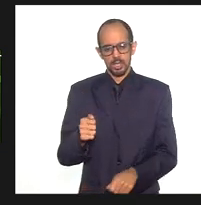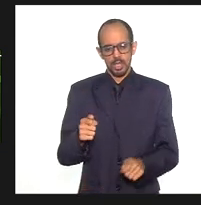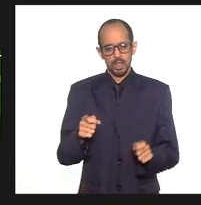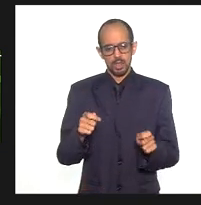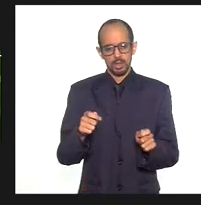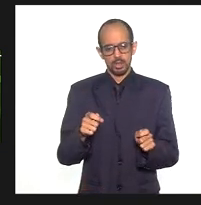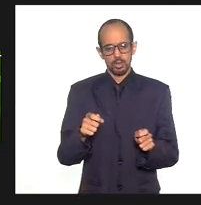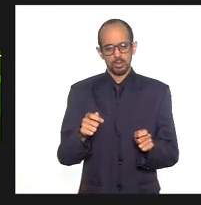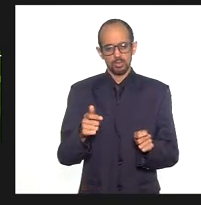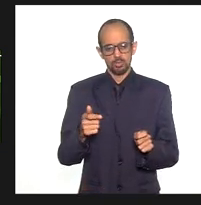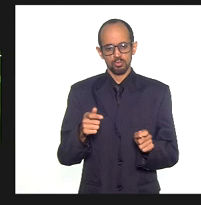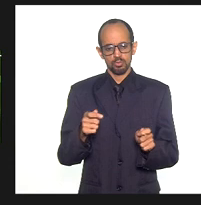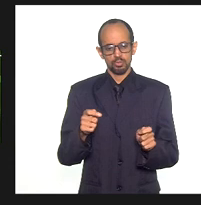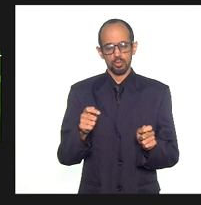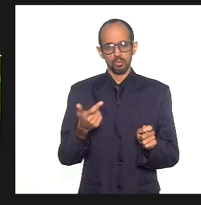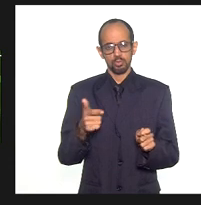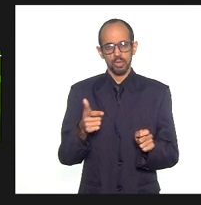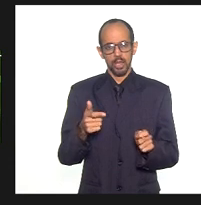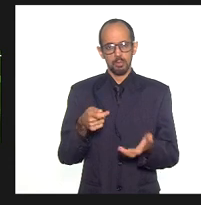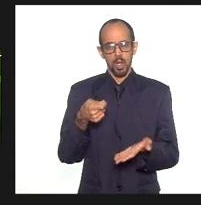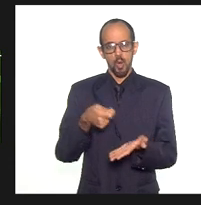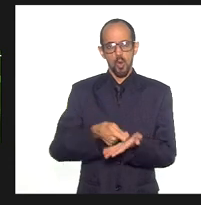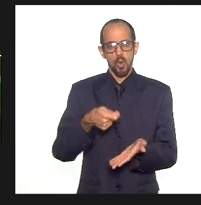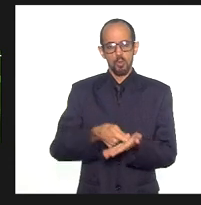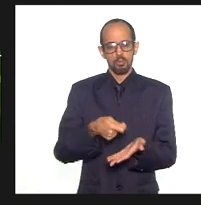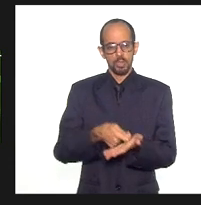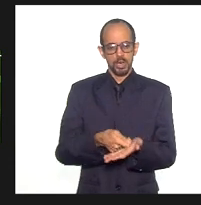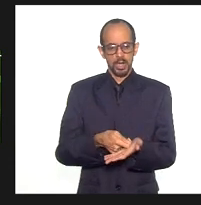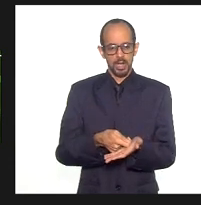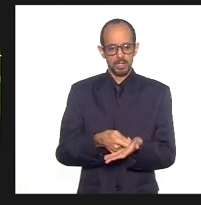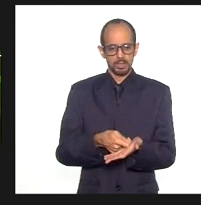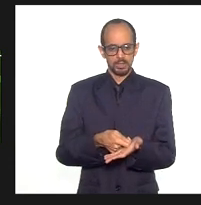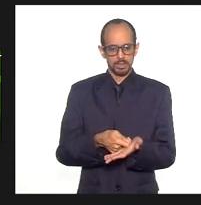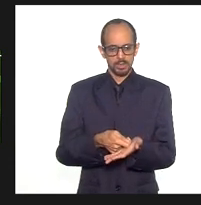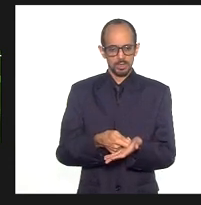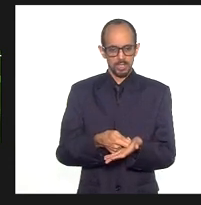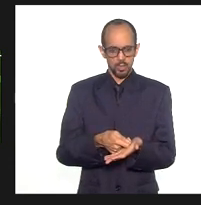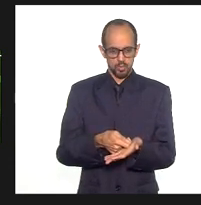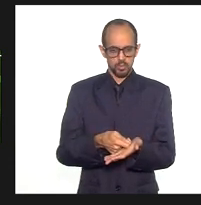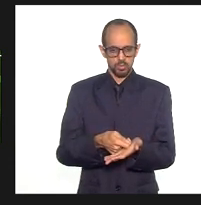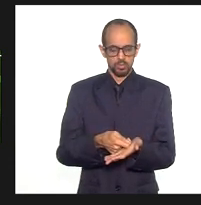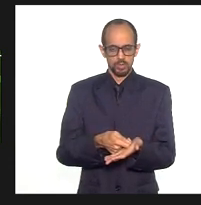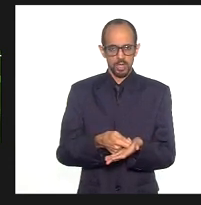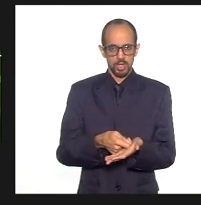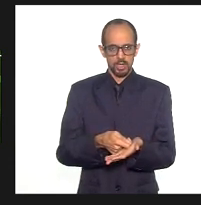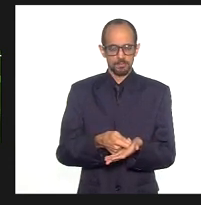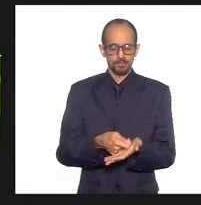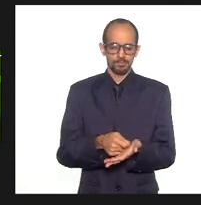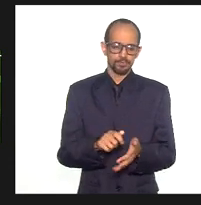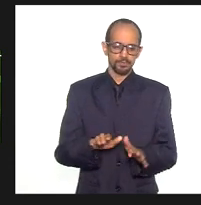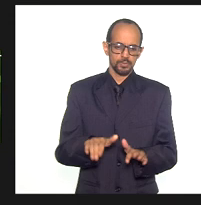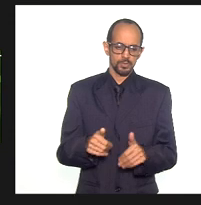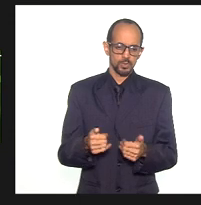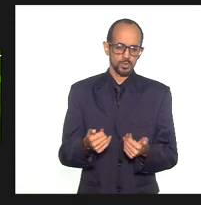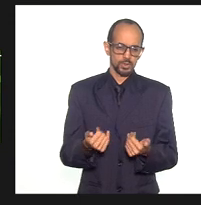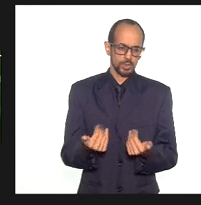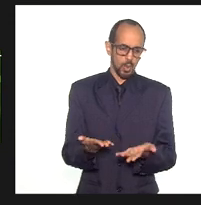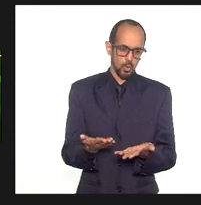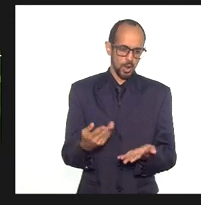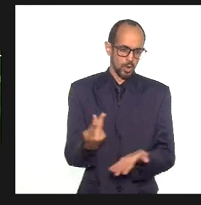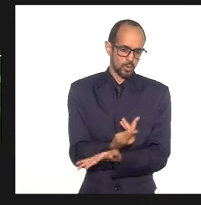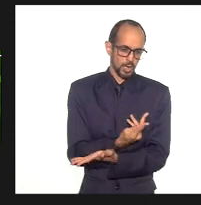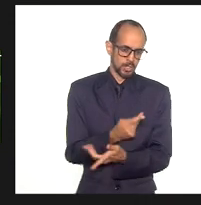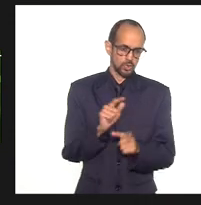pareça que deva existir uma obrigação para o Rio. Esse é um ponto que a gente quer e vai falar. Então, o que acontece, né? Hoje, o